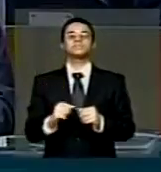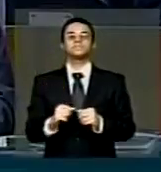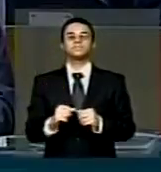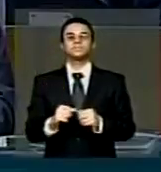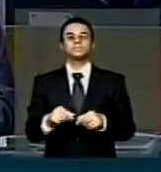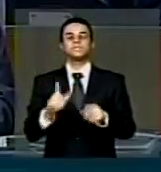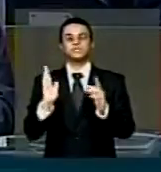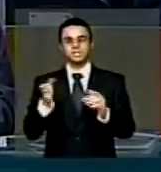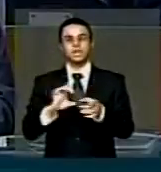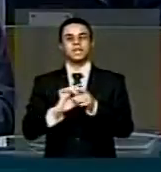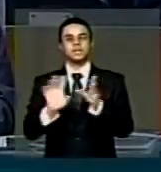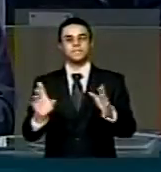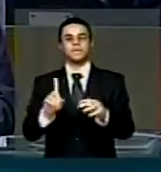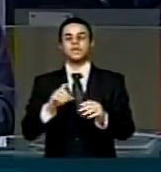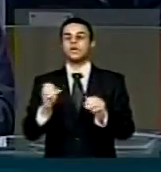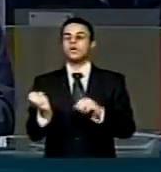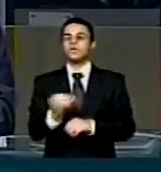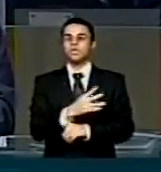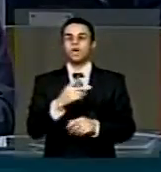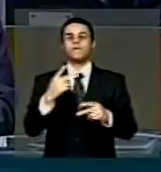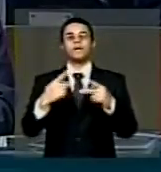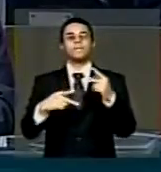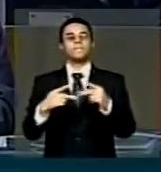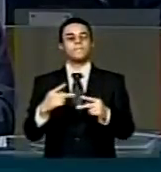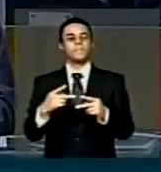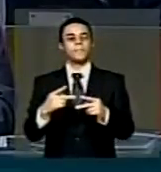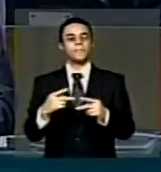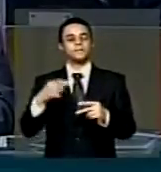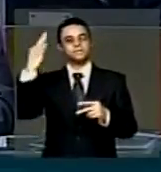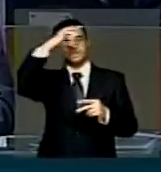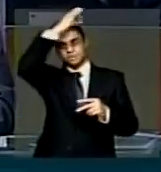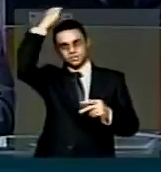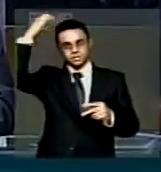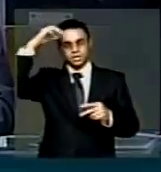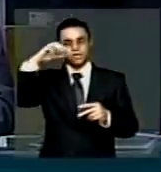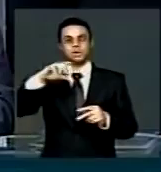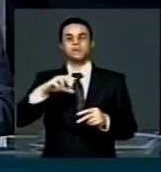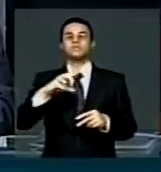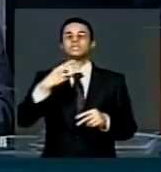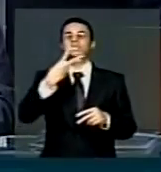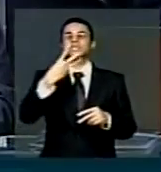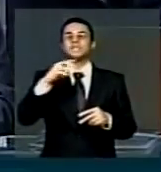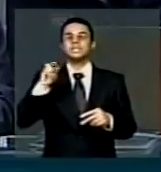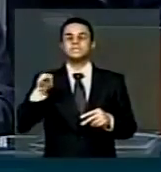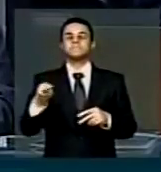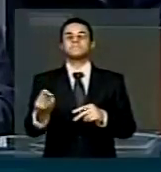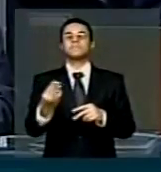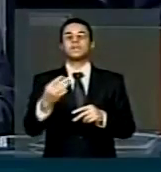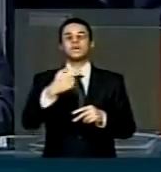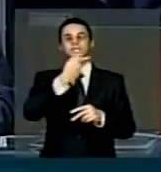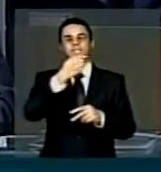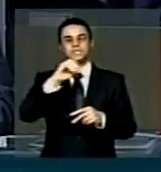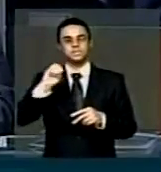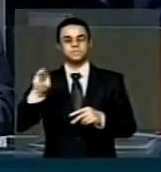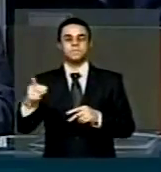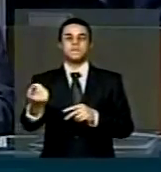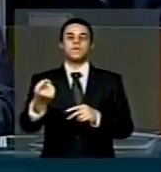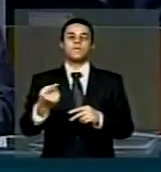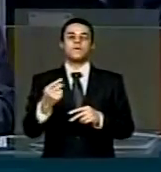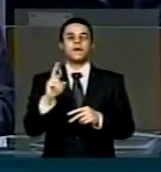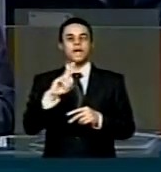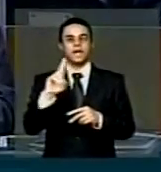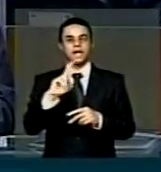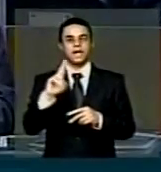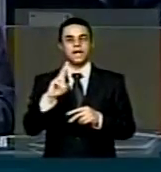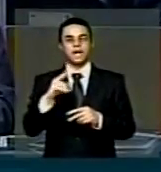sancionou a nova política de recursos hídricos do Espírito Santo. Destinou de início R$3.700.000 para pesquisa e equipamento